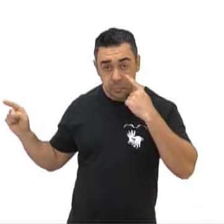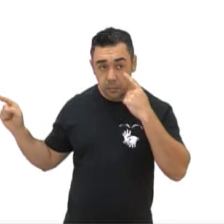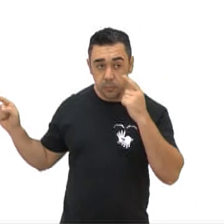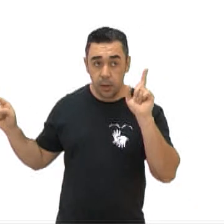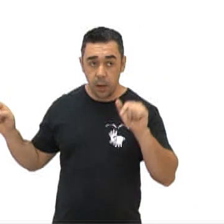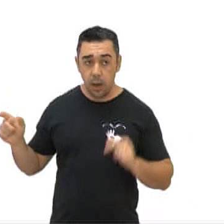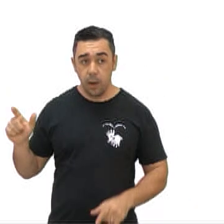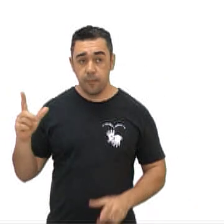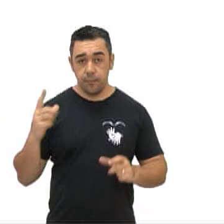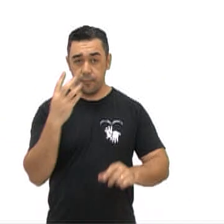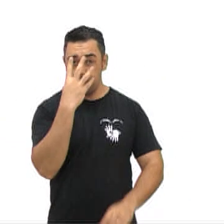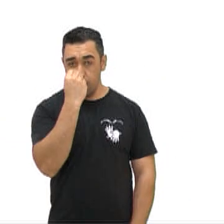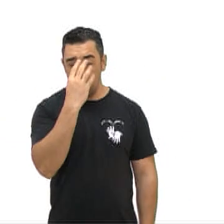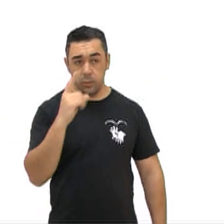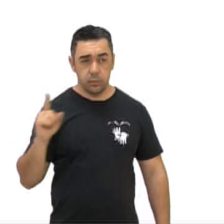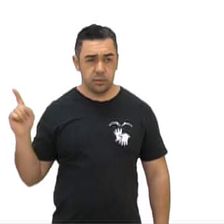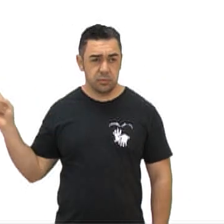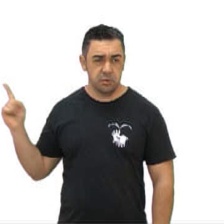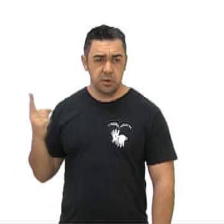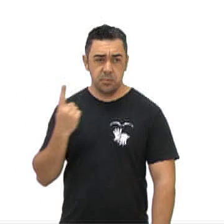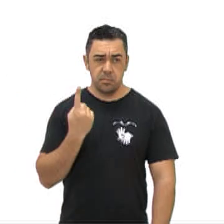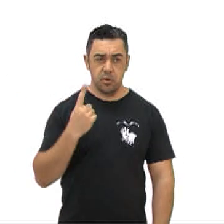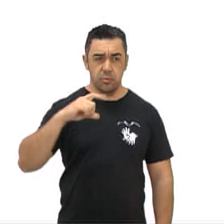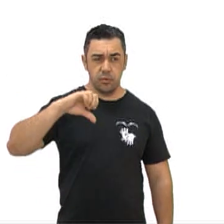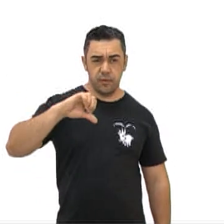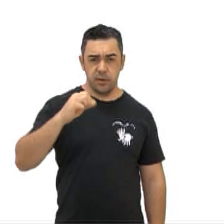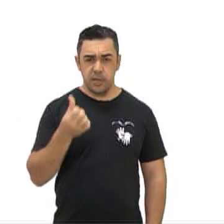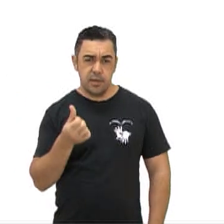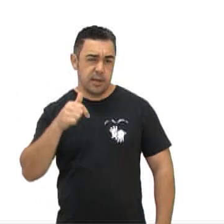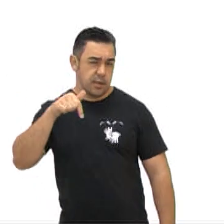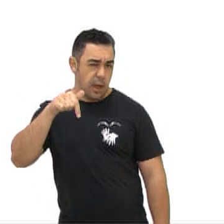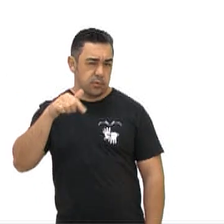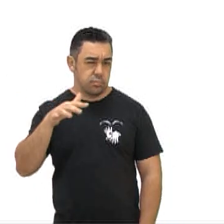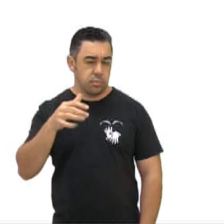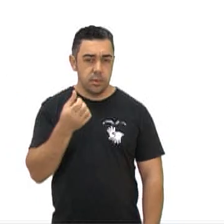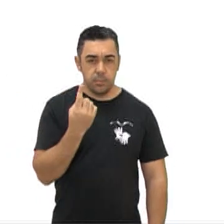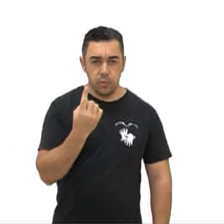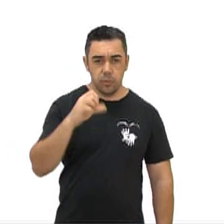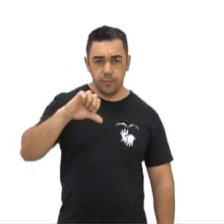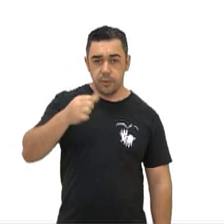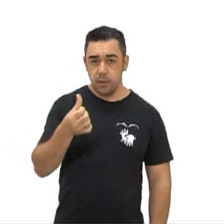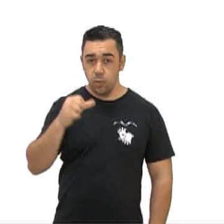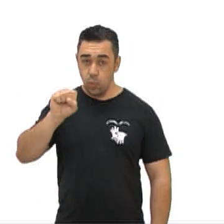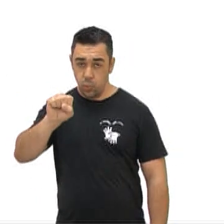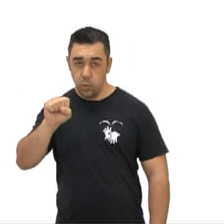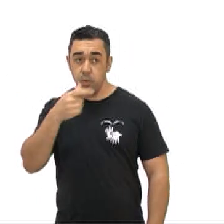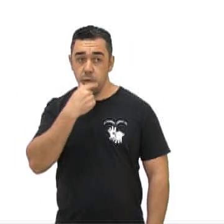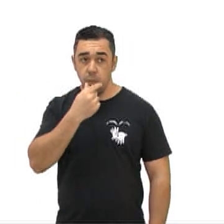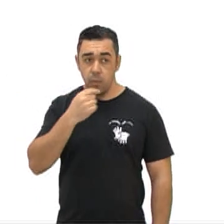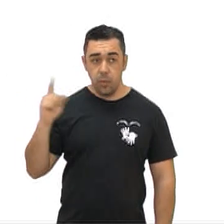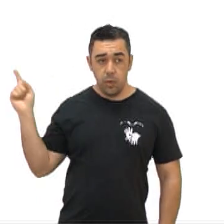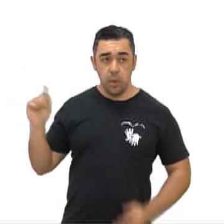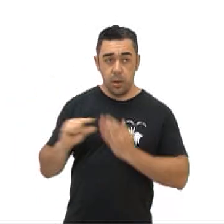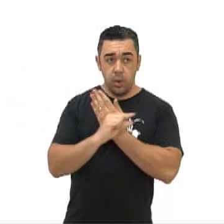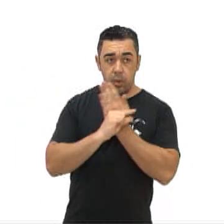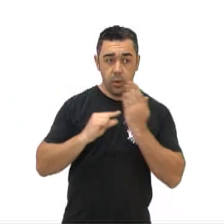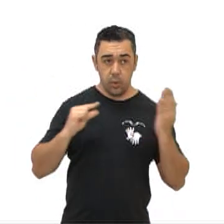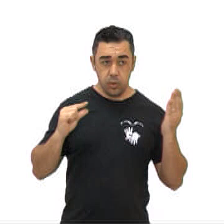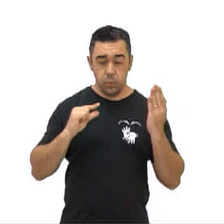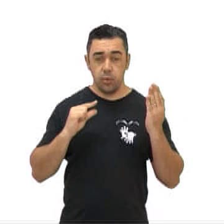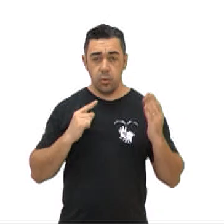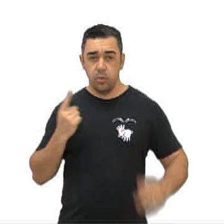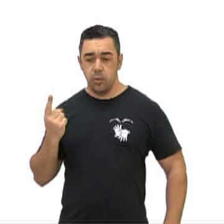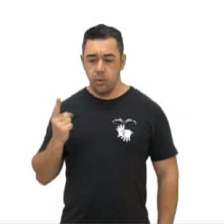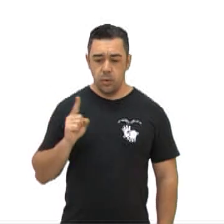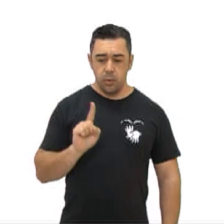têm aí essa fotografia, se eu não me engano é de 67 ou 68, é o próprio Cabral, João Cabral de Melo Neto, tomando